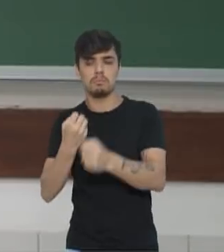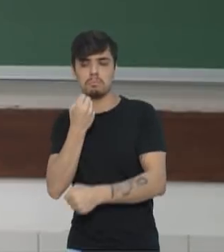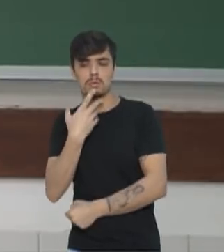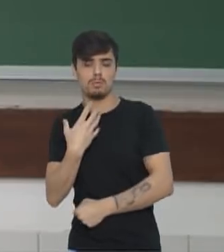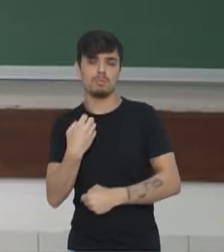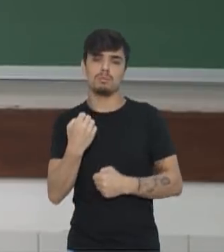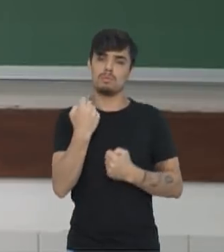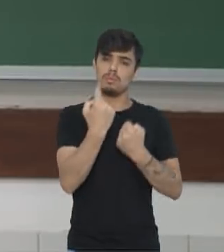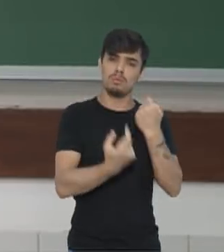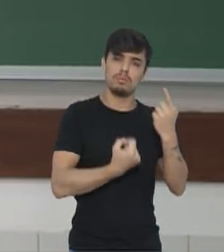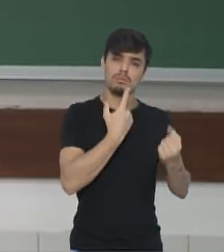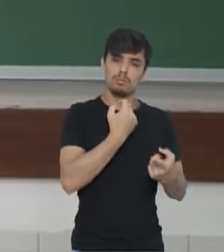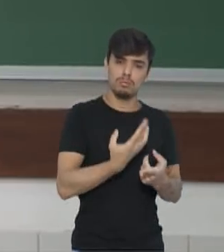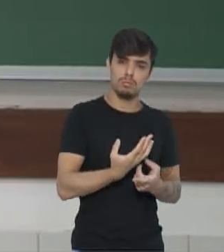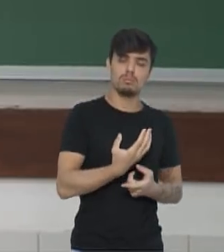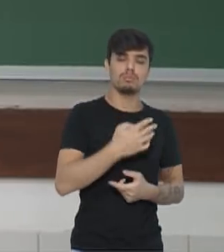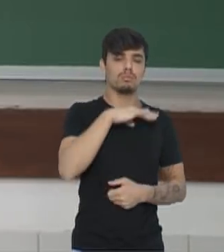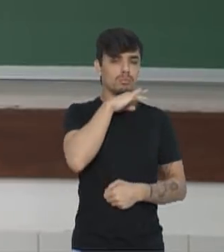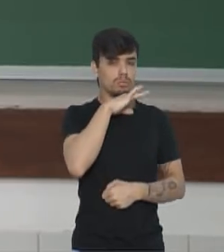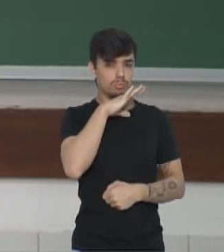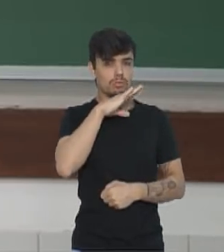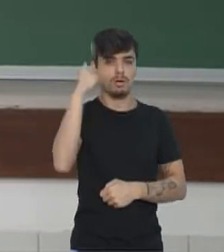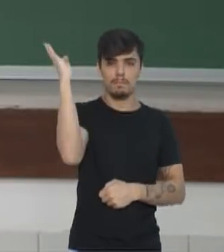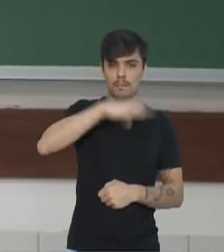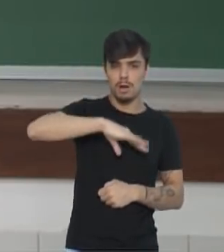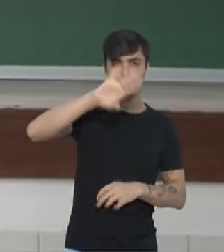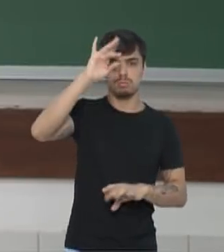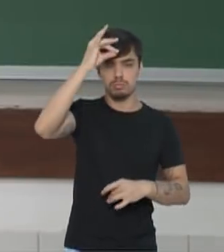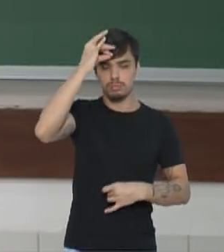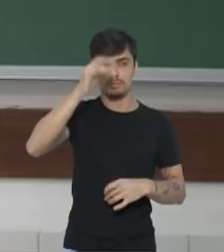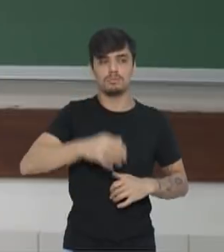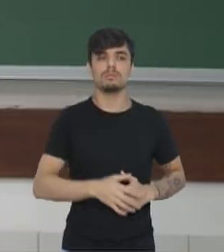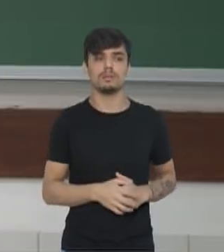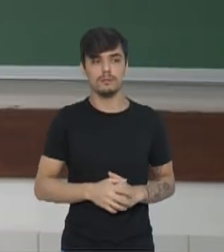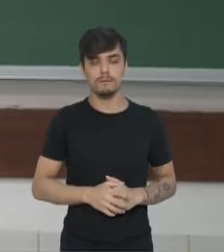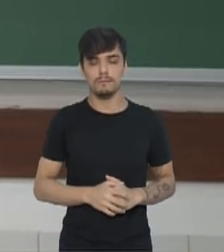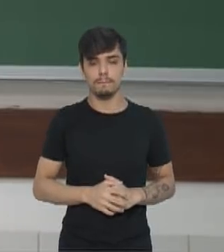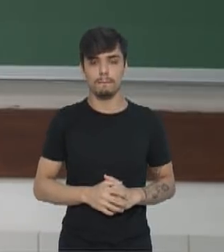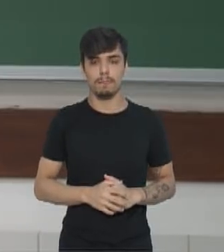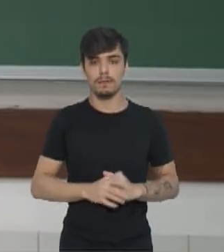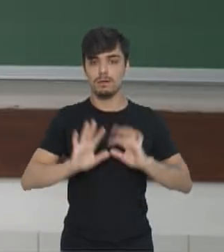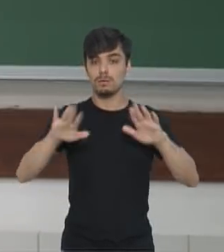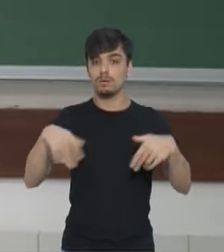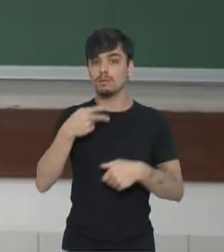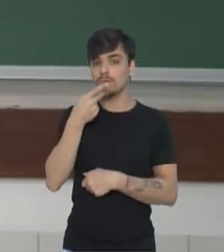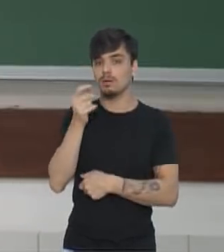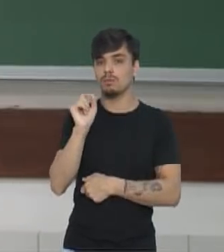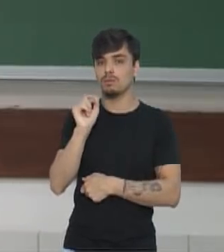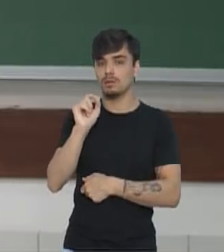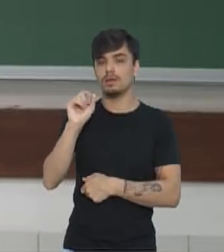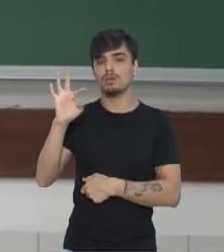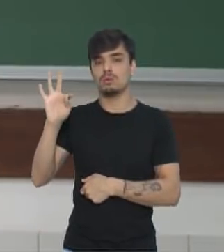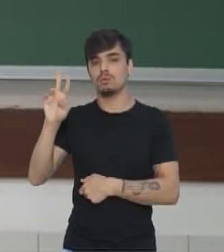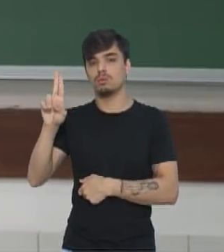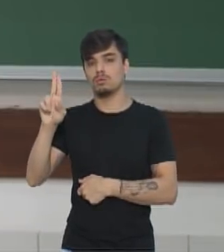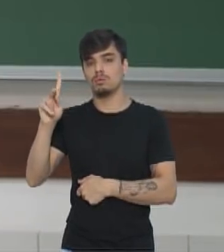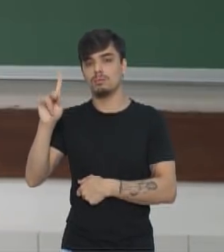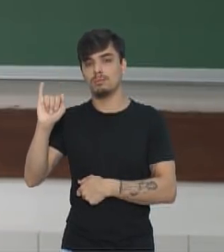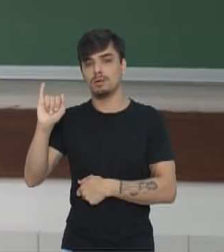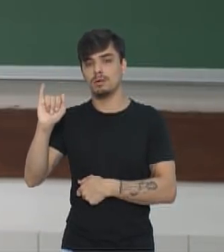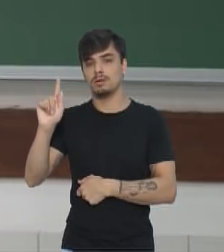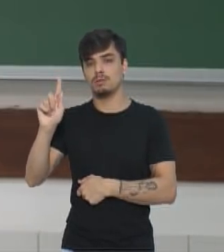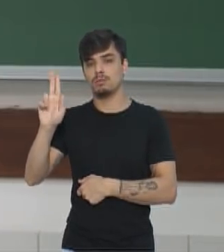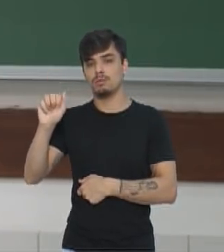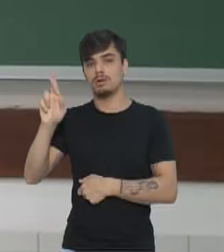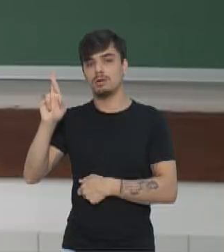alguns espíritos ruins, certo? Quando a gente fala dos tupis guaranis da América do Sul, esse mapa aqui, ele mostra